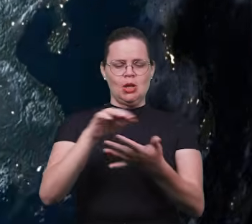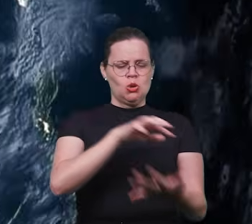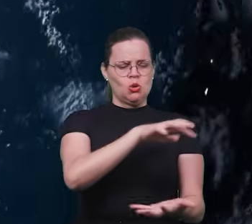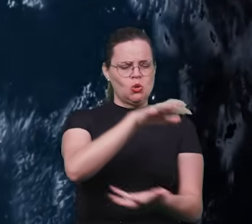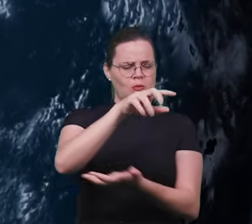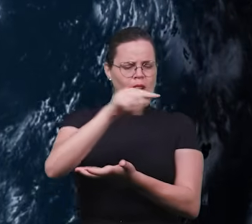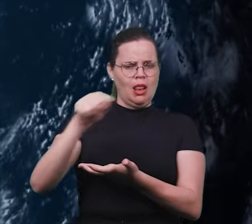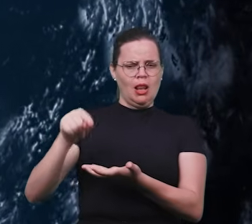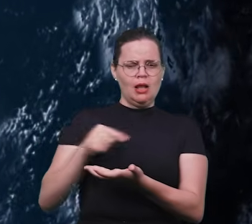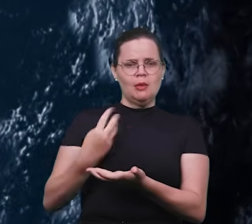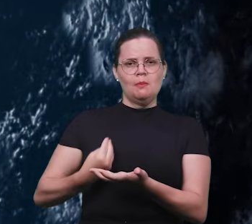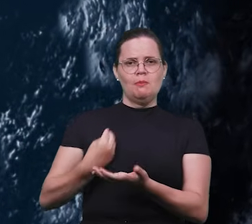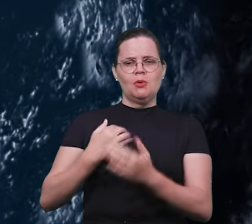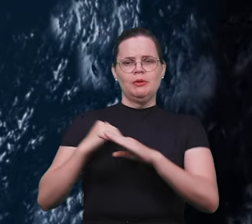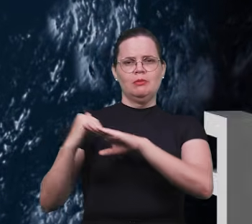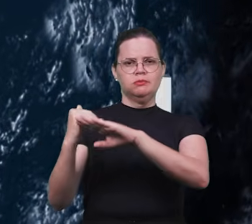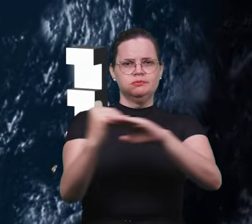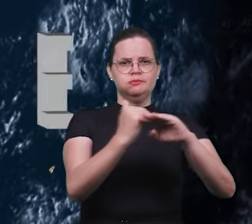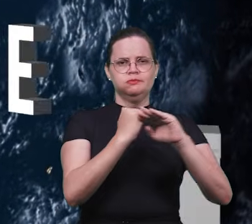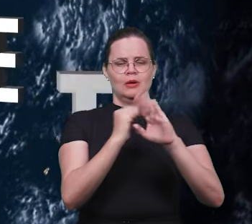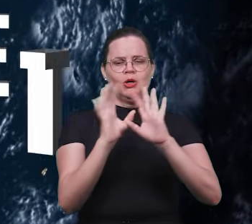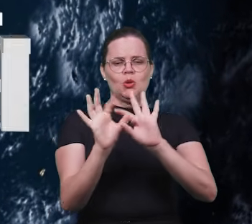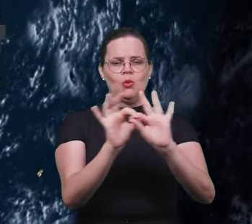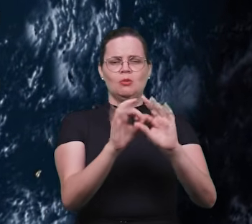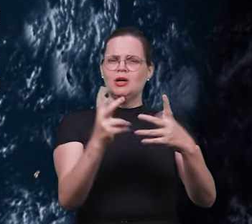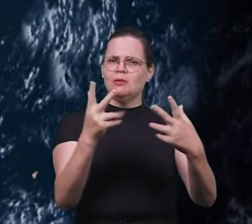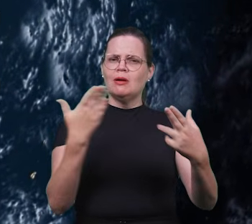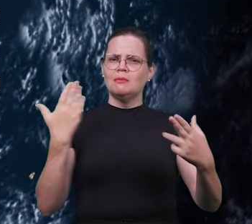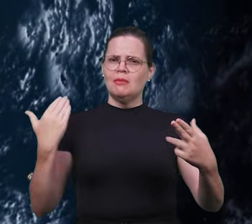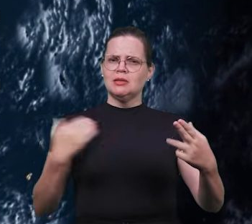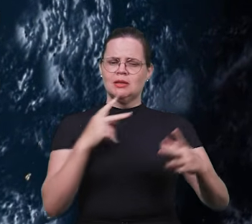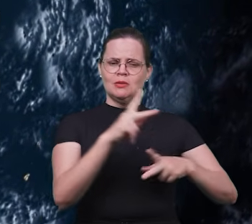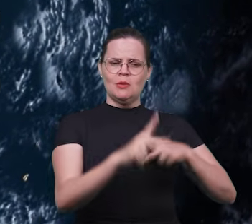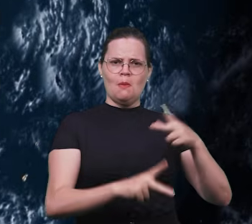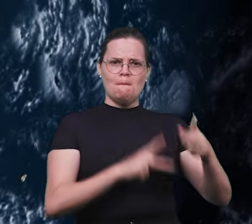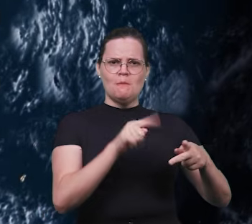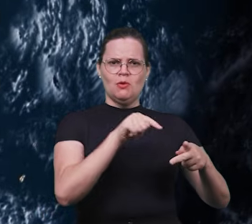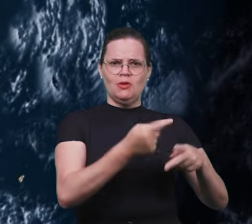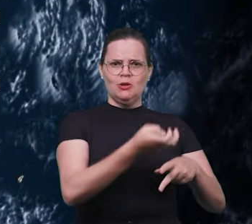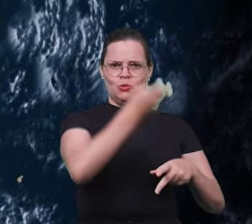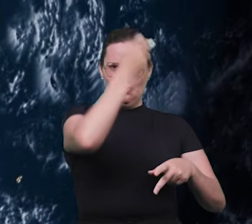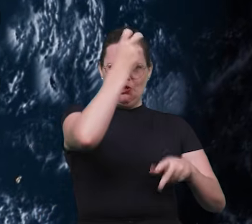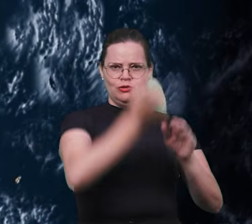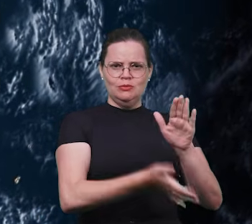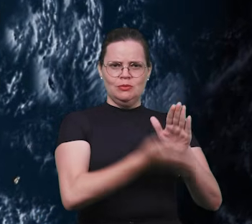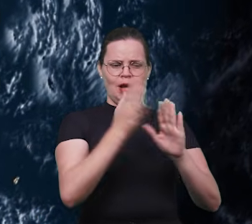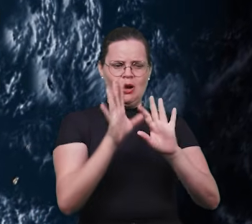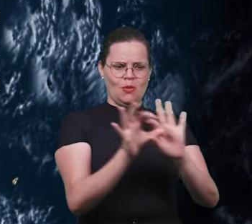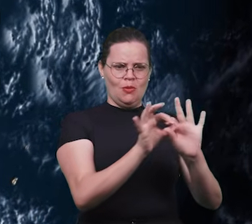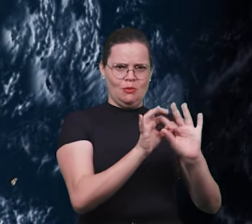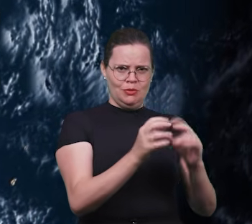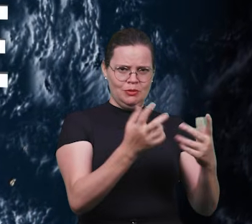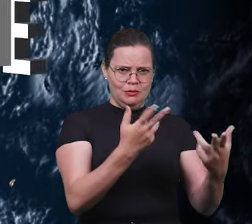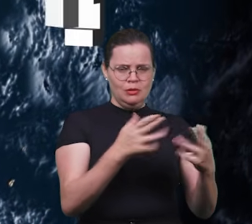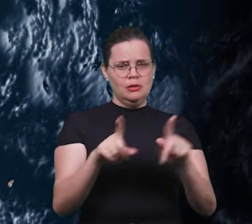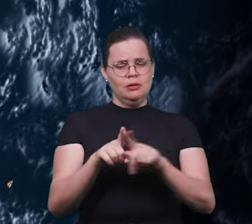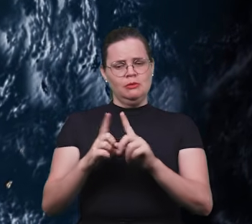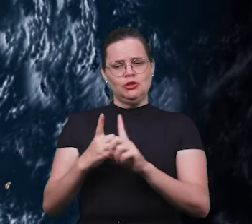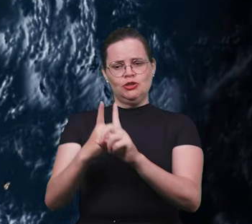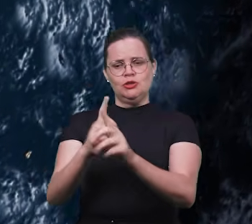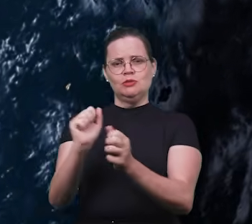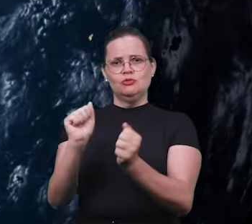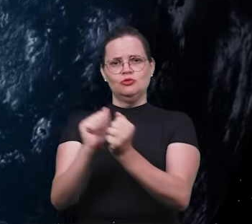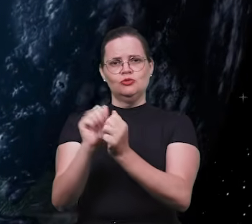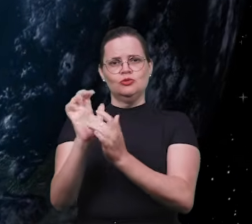planeta vivem um momento de unidade e comunhão, como viveram os hebreus na saída do Egito e os discípulos com o